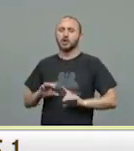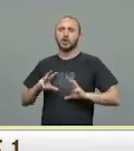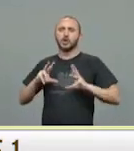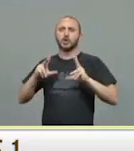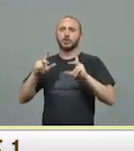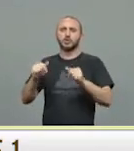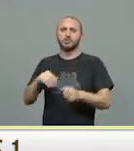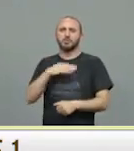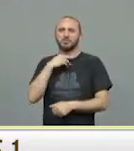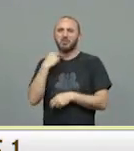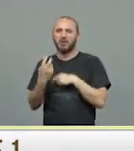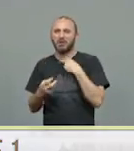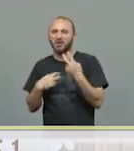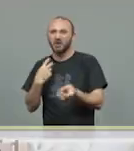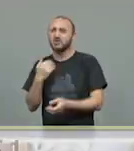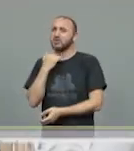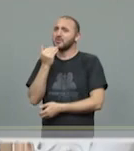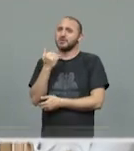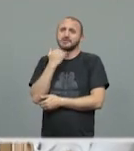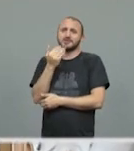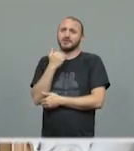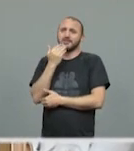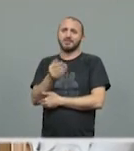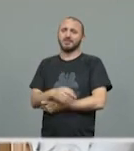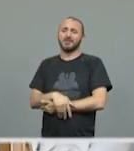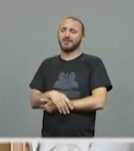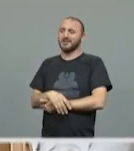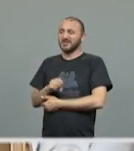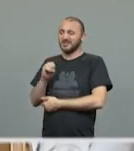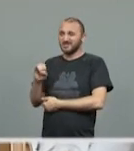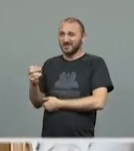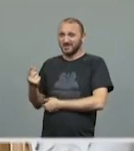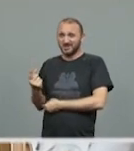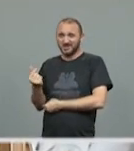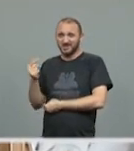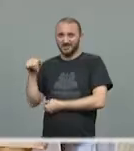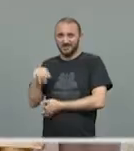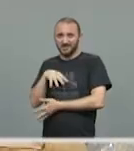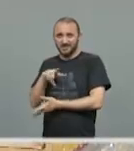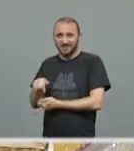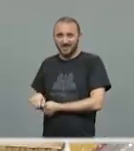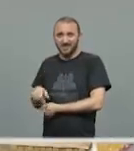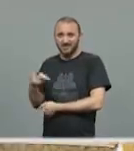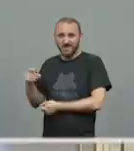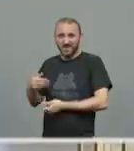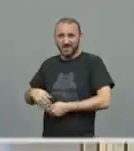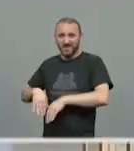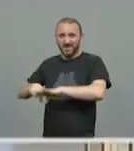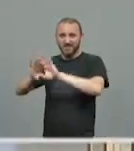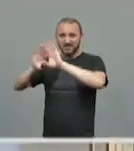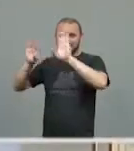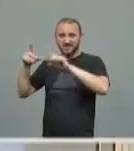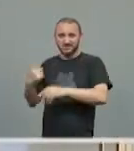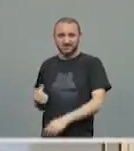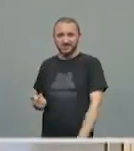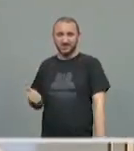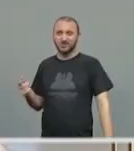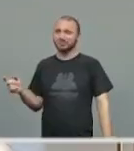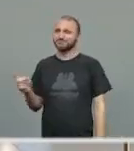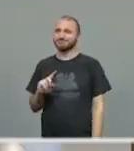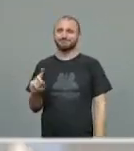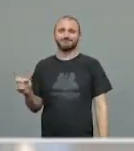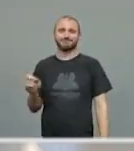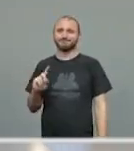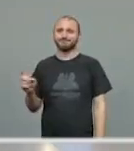rui, e o que resta é a nossa dignidade de filhos de Deus. E quando se fala em dignidade